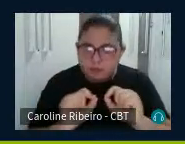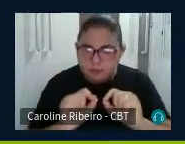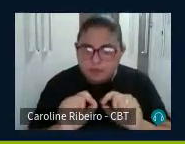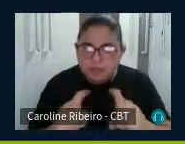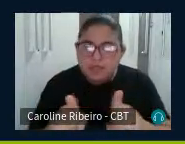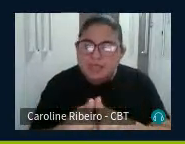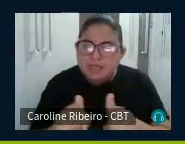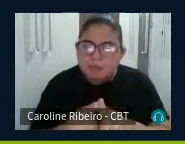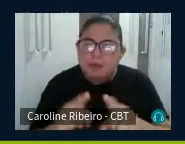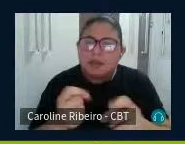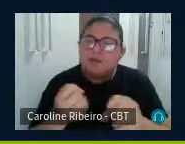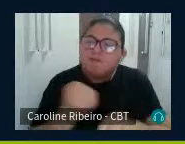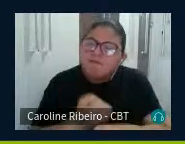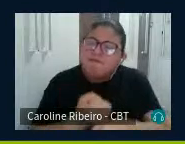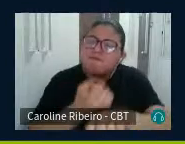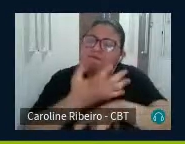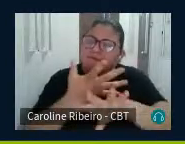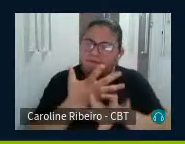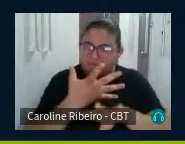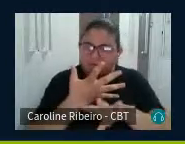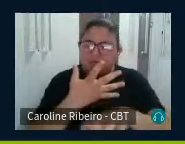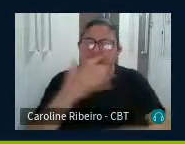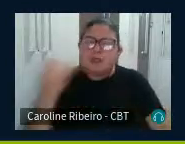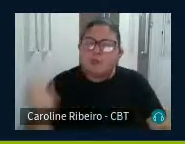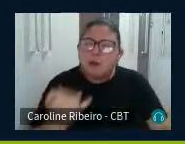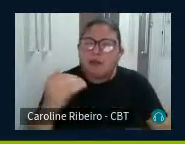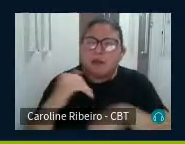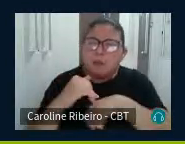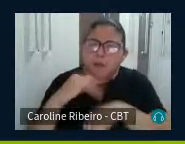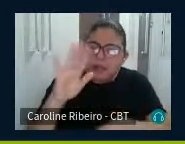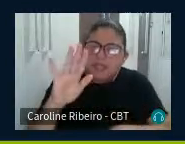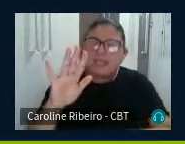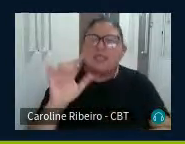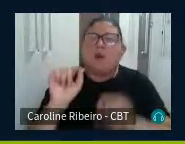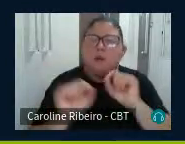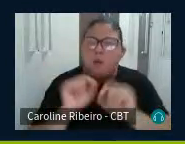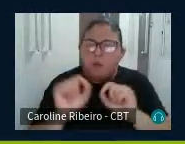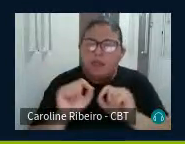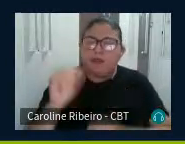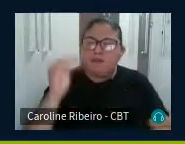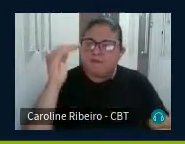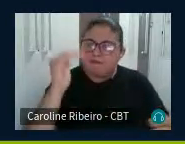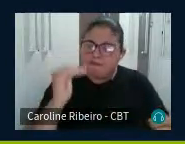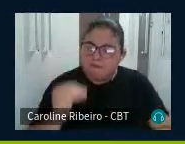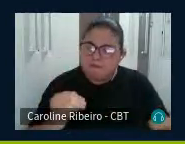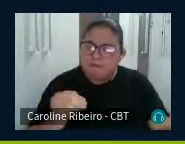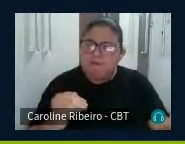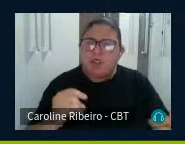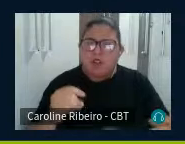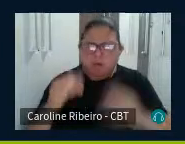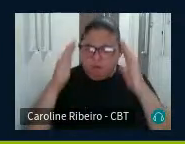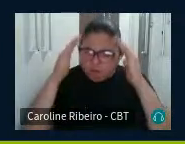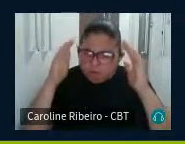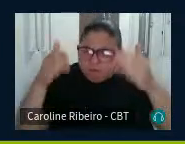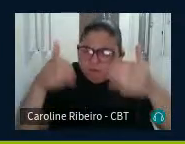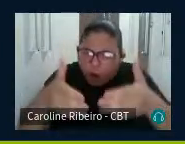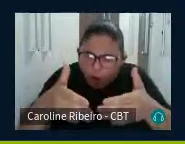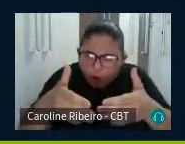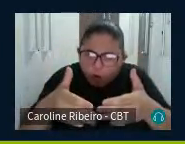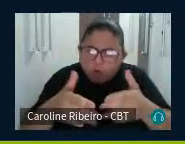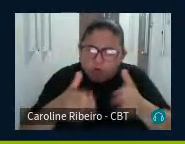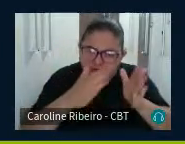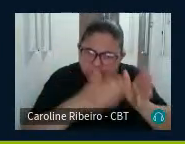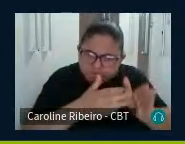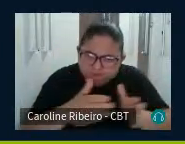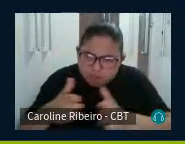ensino remoto, é muito importante você ter foco, disciplina, organização e persistência. Mas se